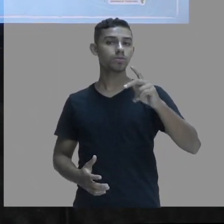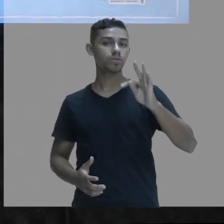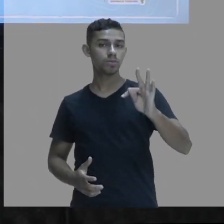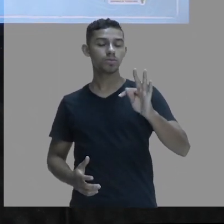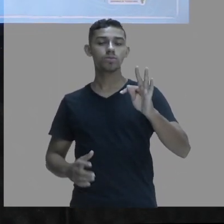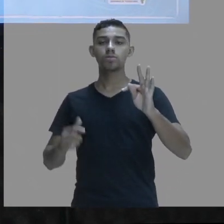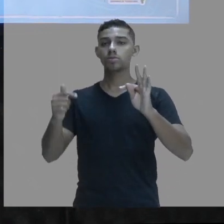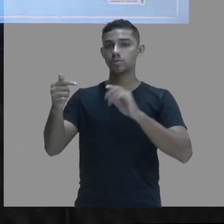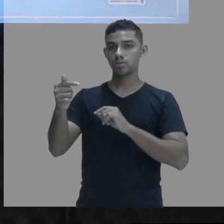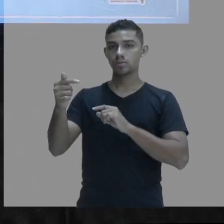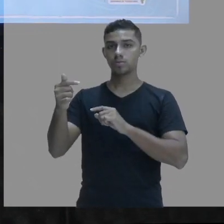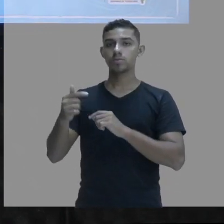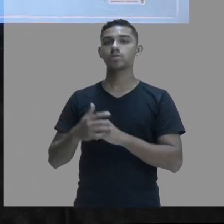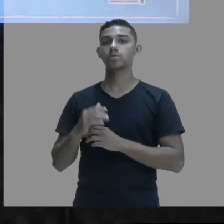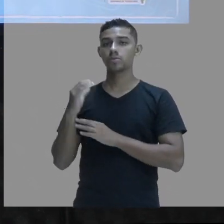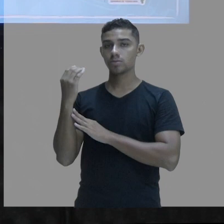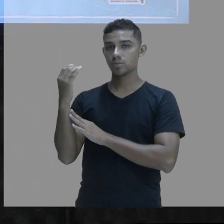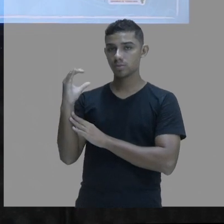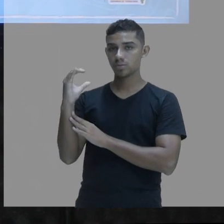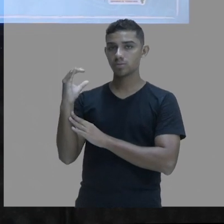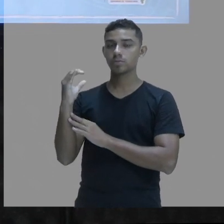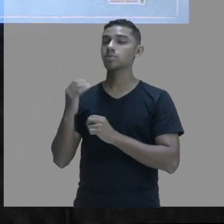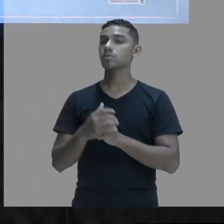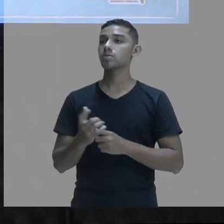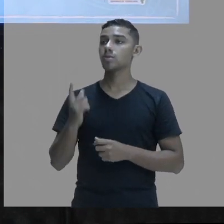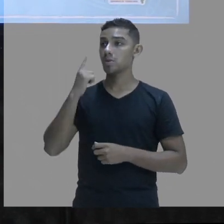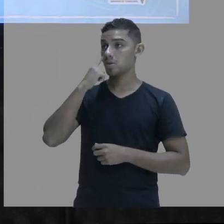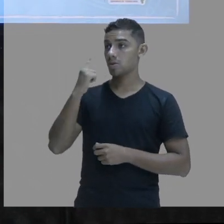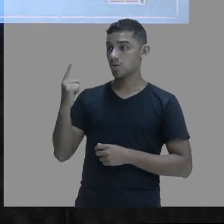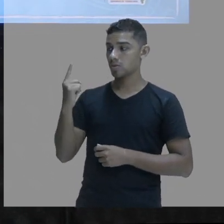a terminação eno. Então, a terminação eno vai